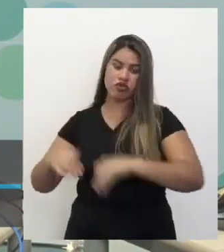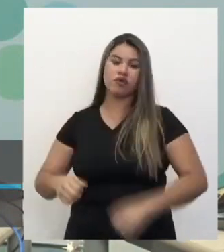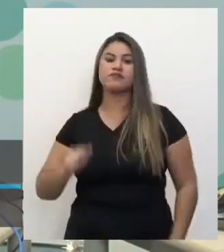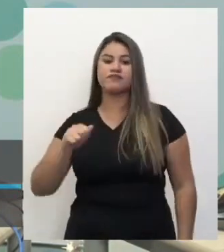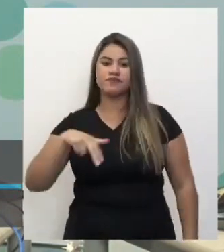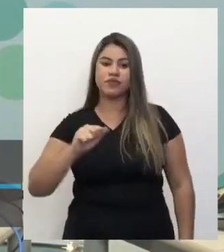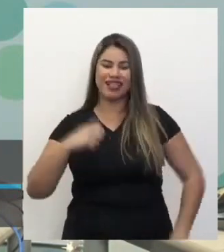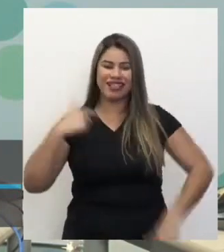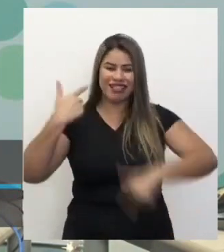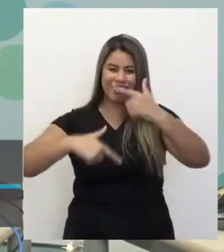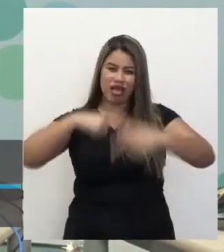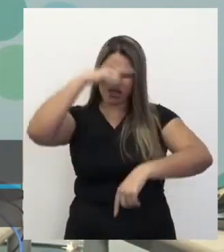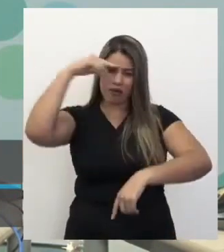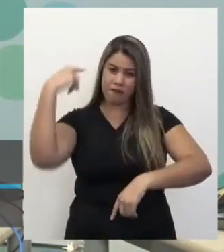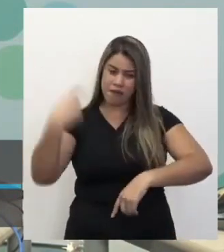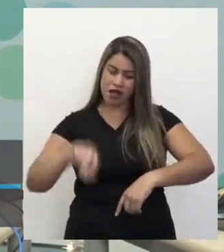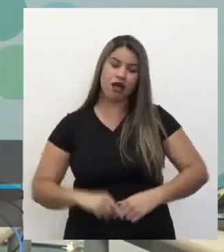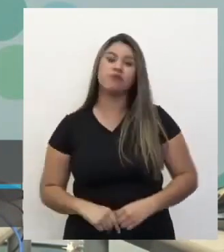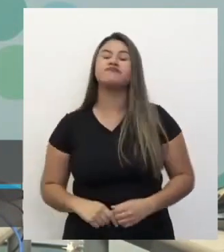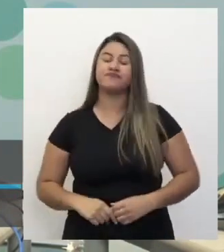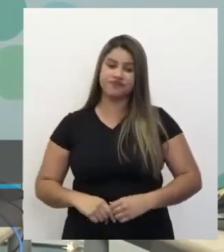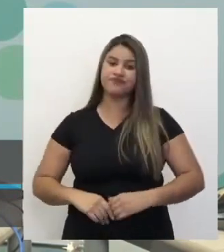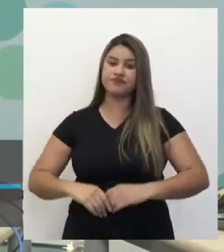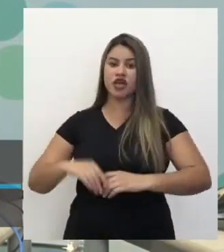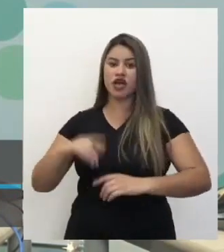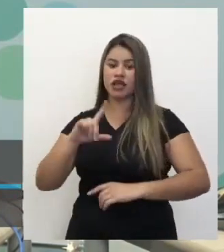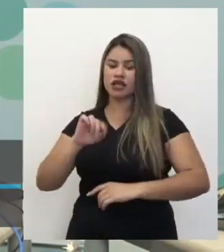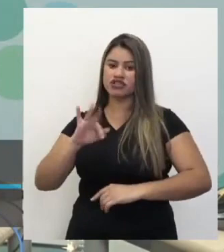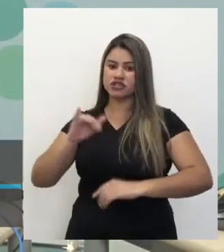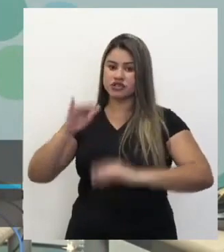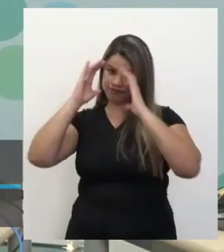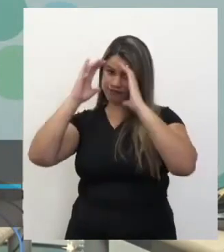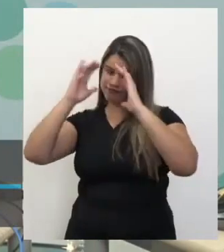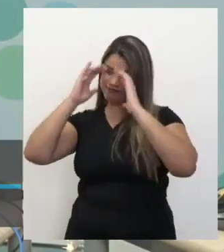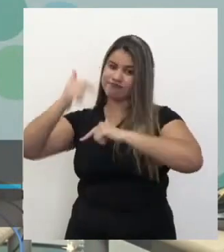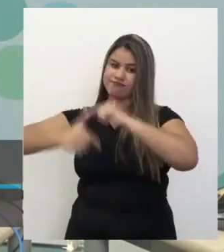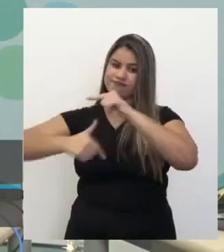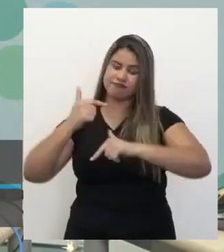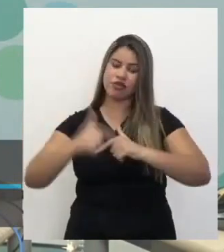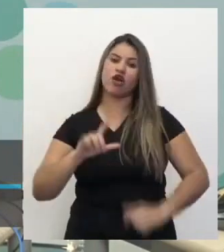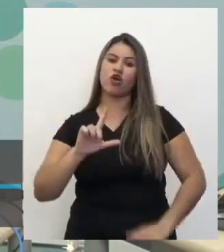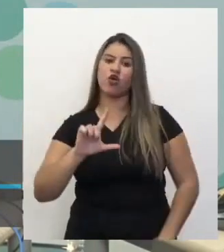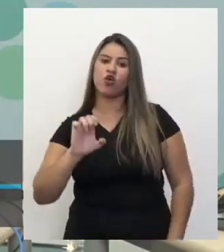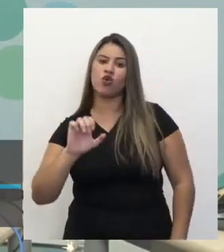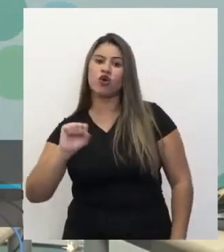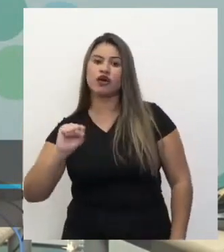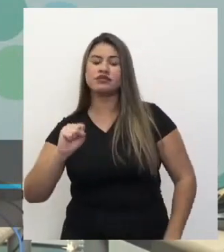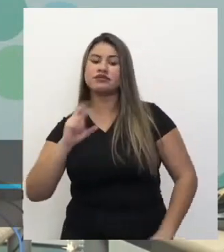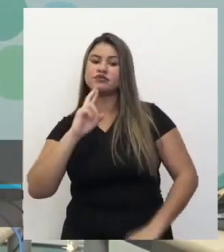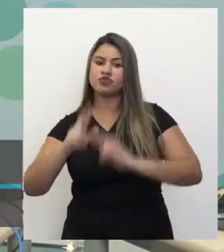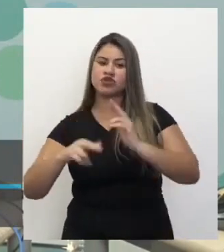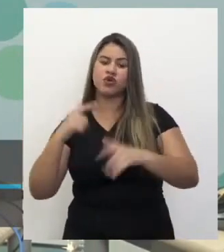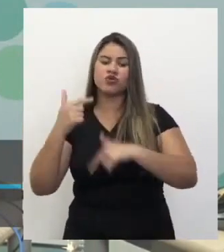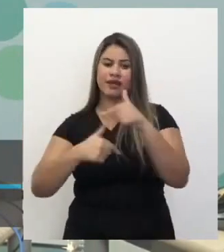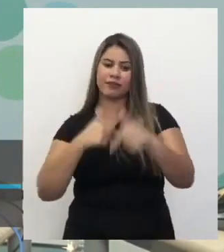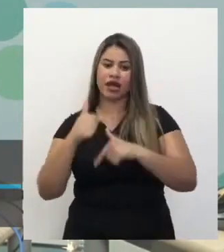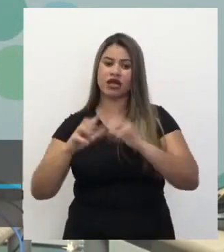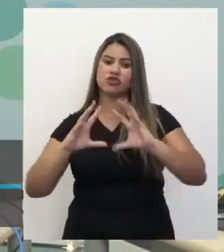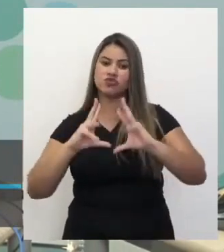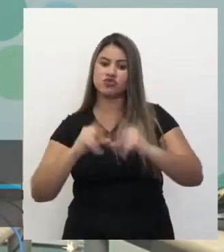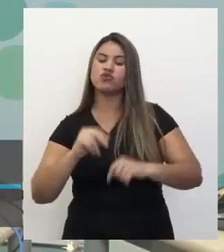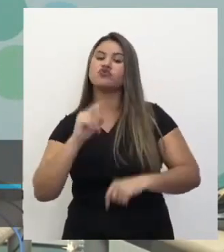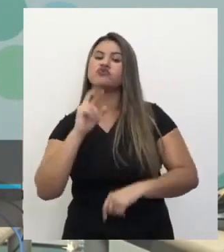trabalhar. Letícia, servir e trabalhar. Lucas respondeu trabalho. E assim, no geral, os estudantes estão se referindo